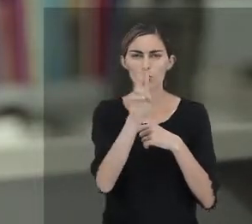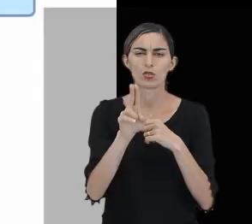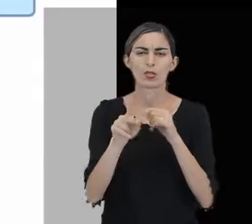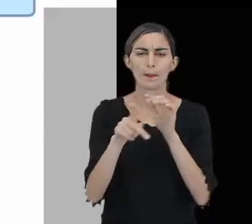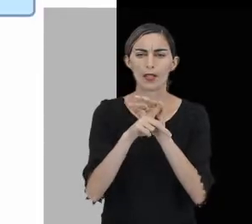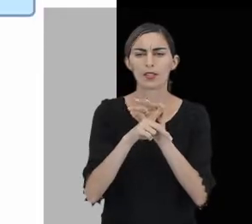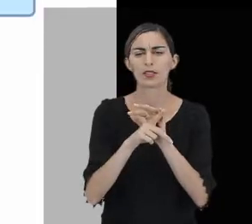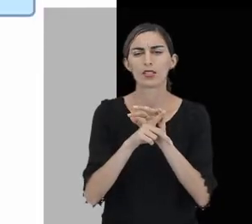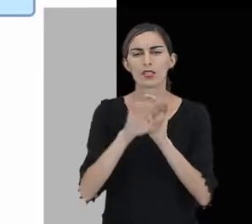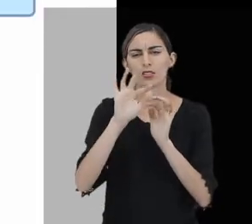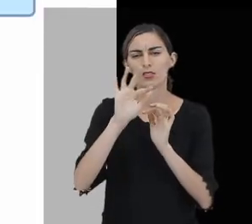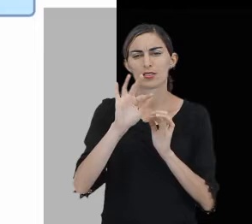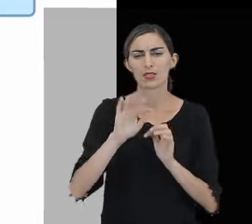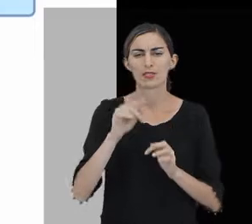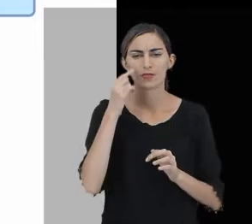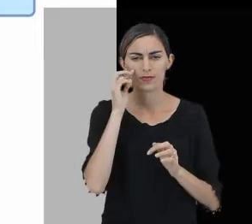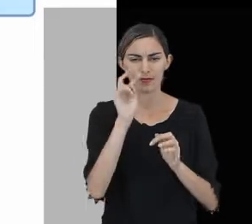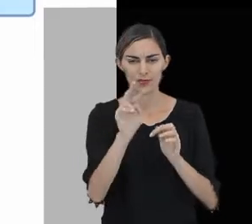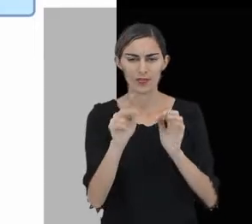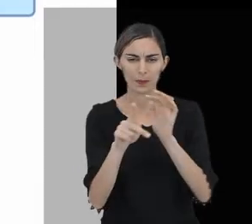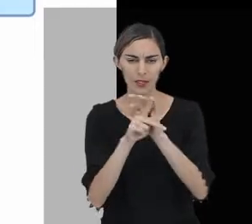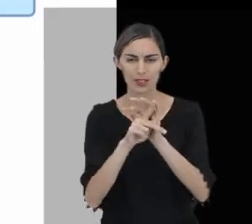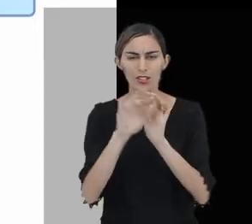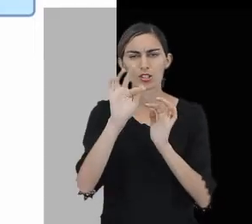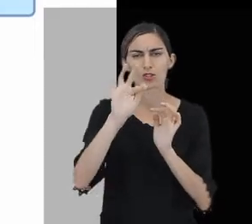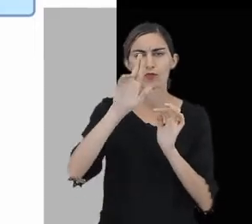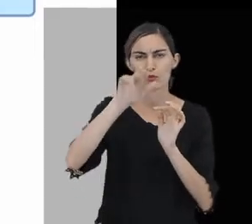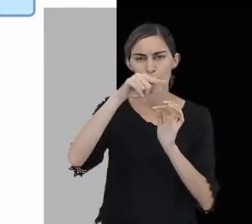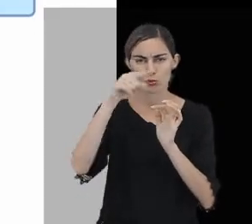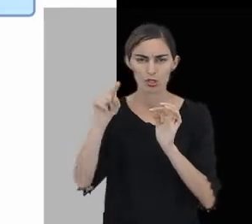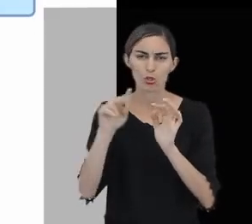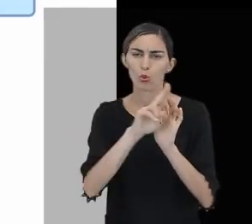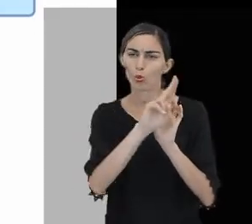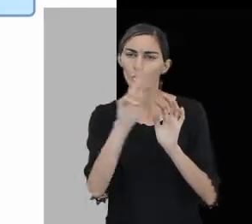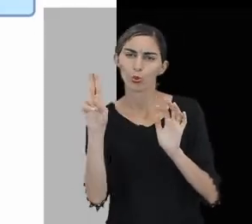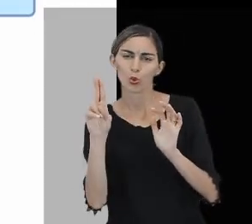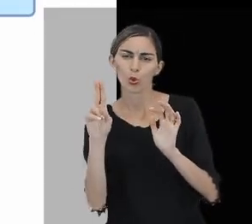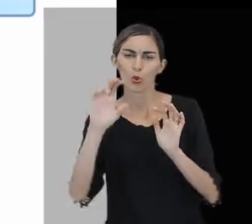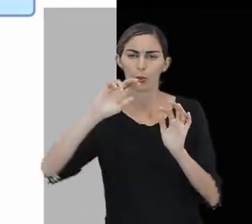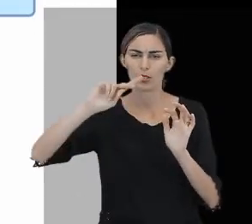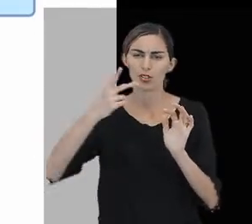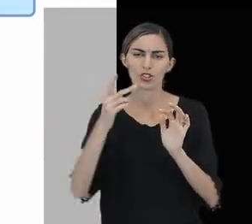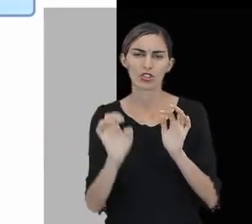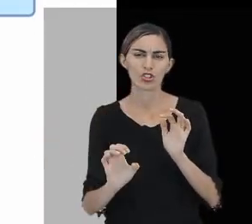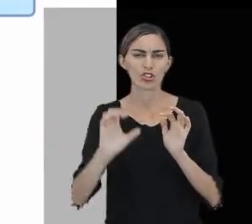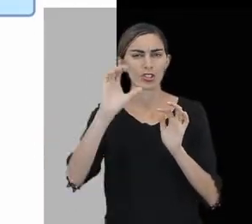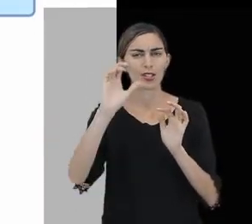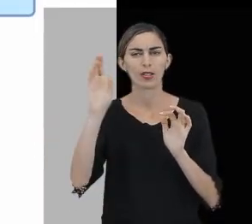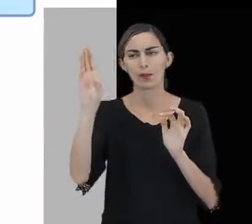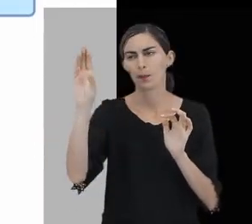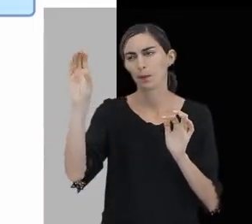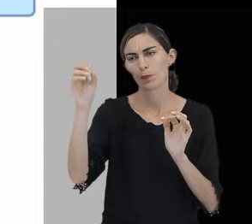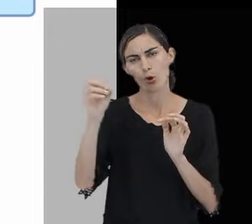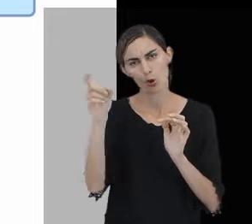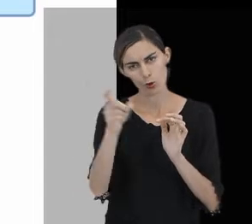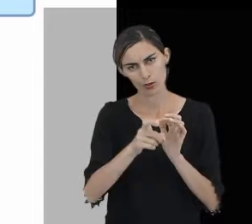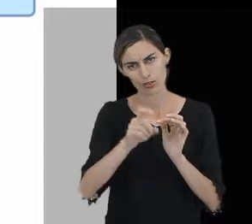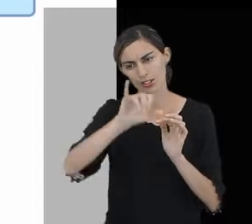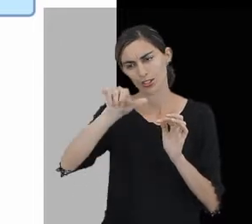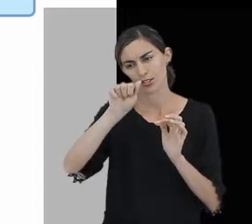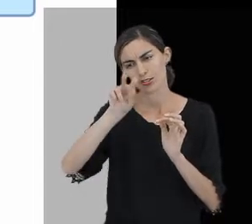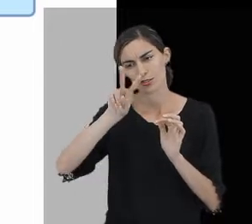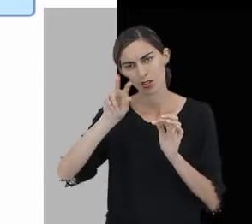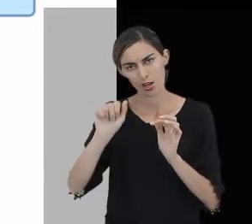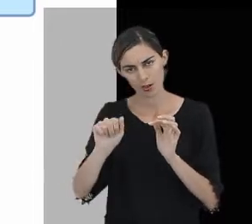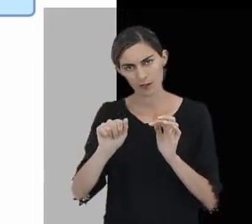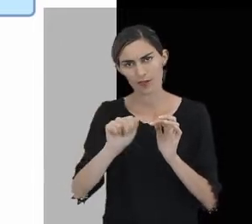aqui, find view by ID, e coloca o nome do seu checkbox. Vejam que aqui está checkbox Java, que é o nome